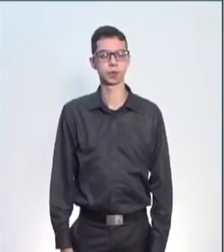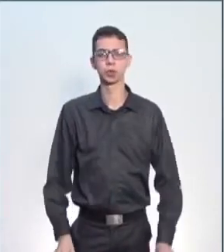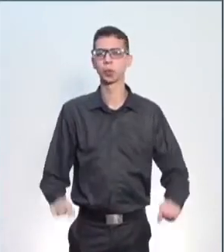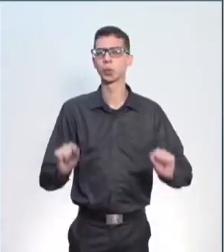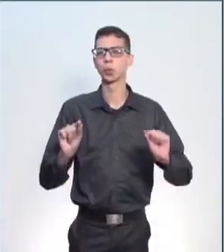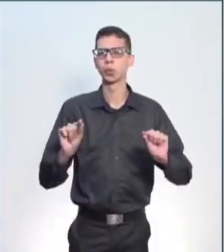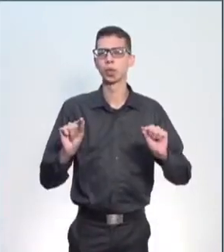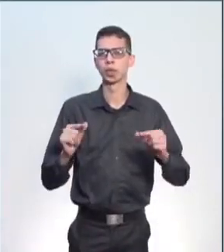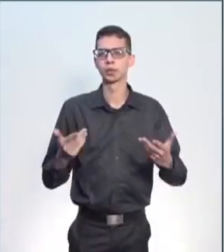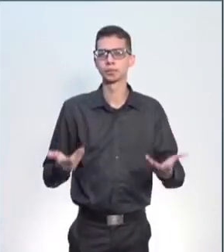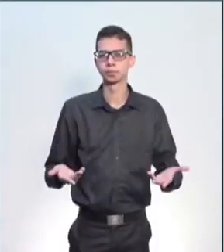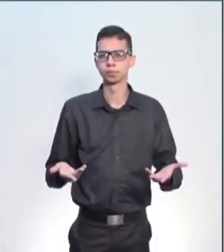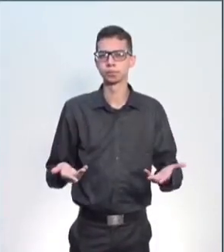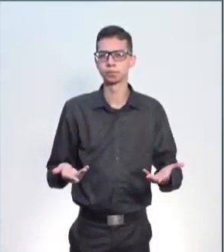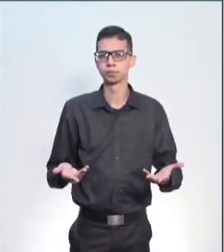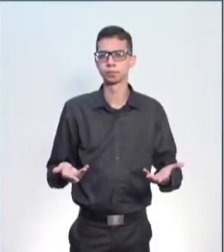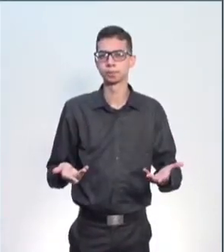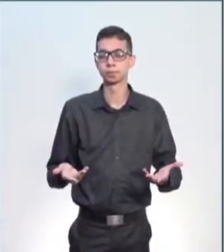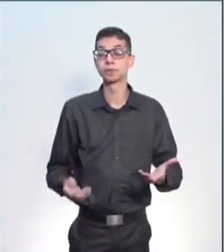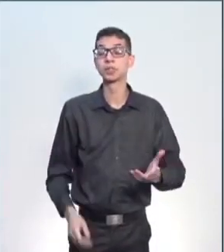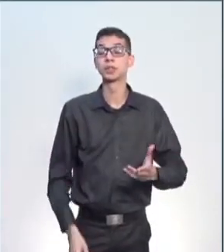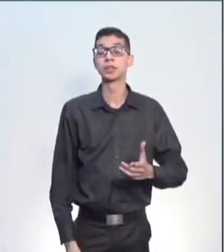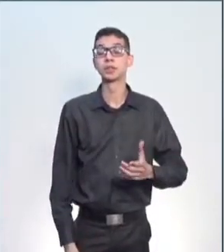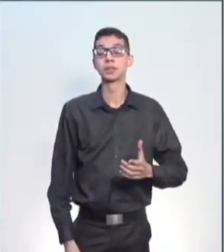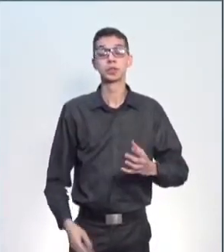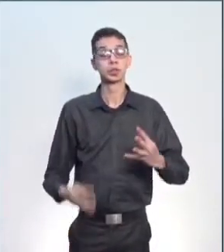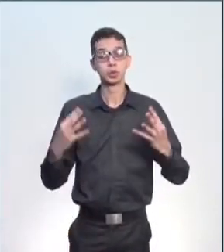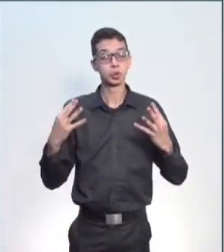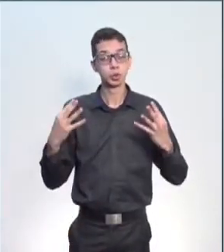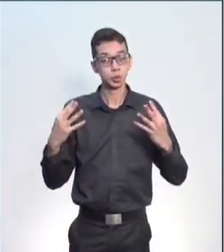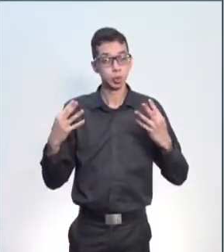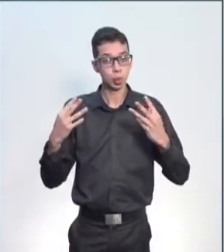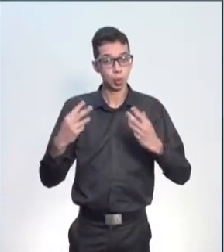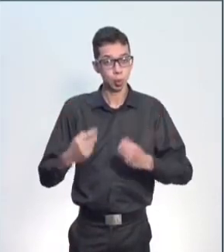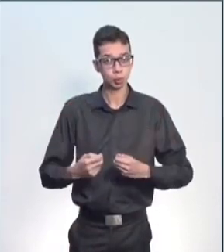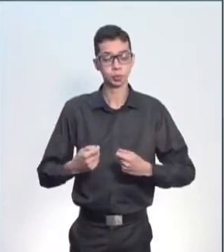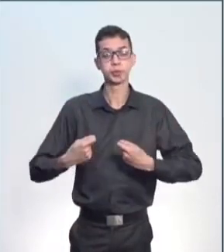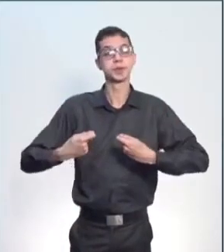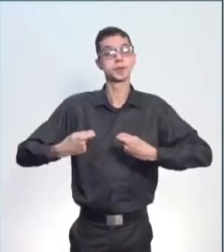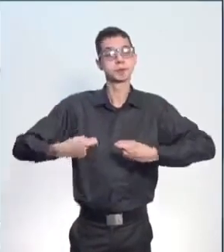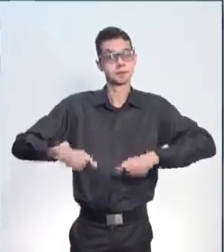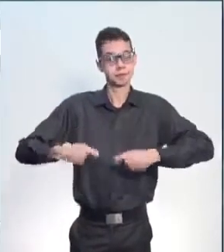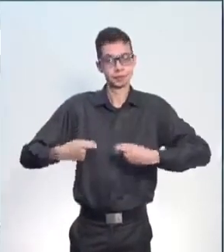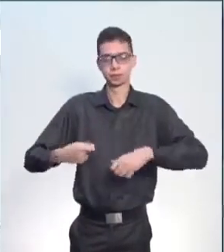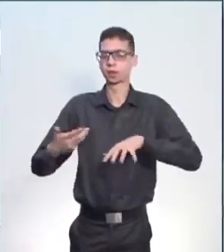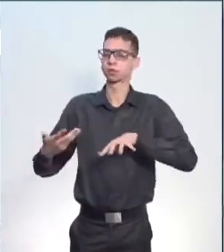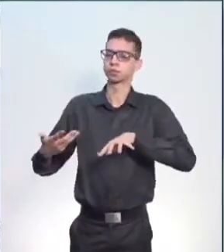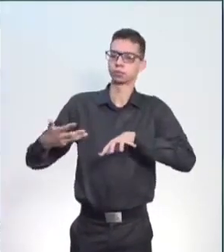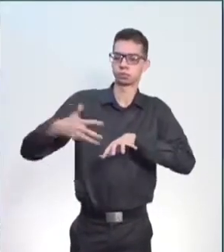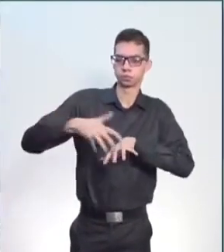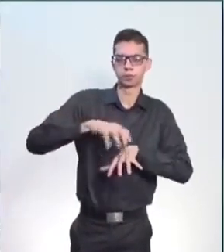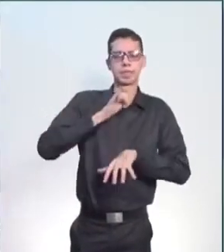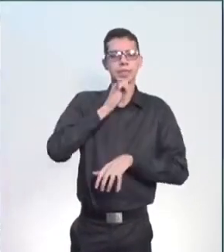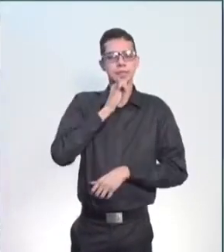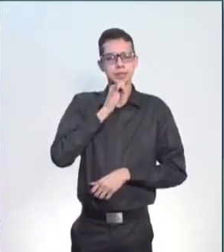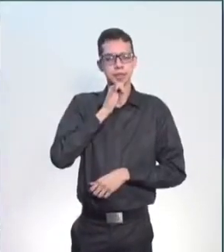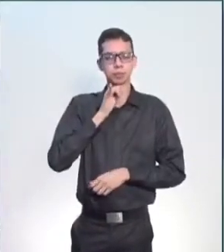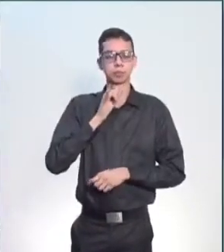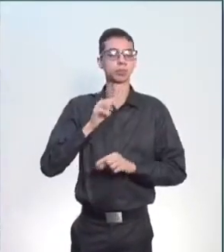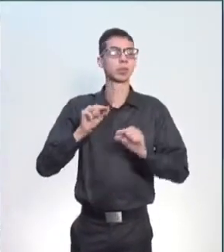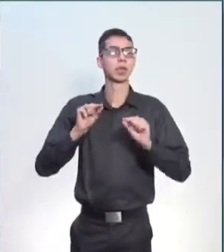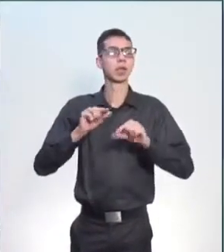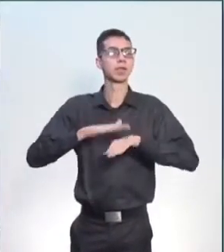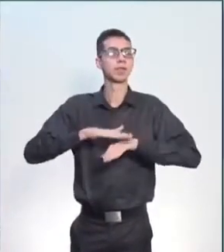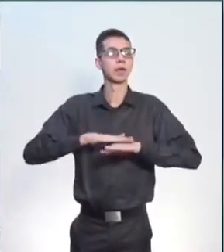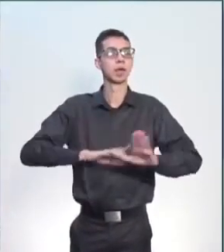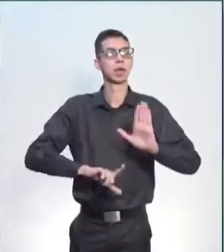que existe uma base, né, em que todos devem estar nela, né? Então, assim, quem faz a lei deve